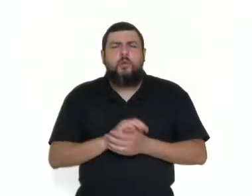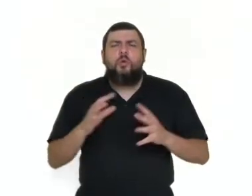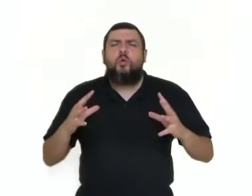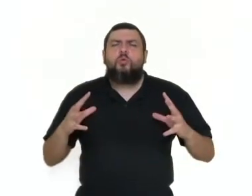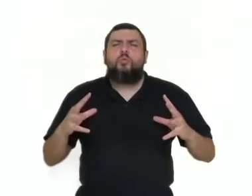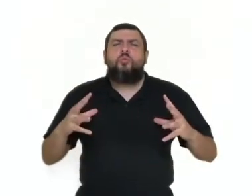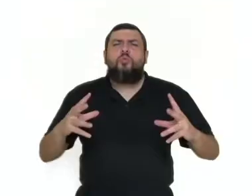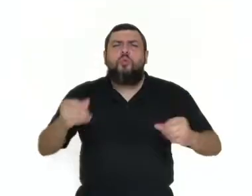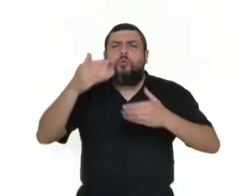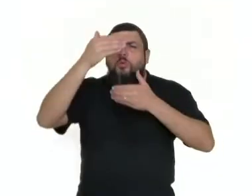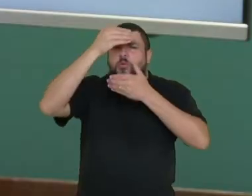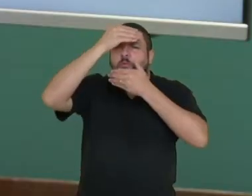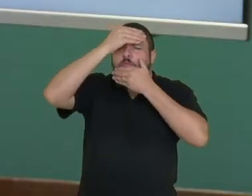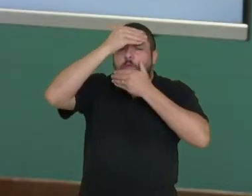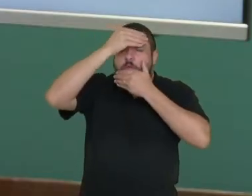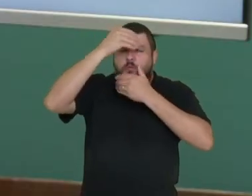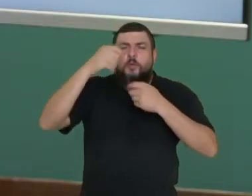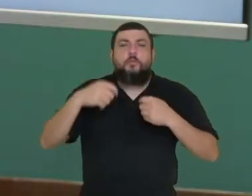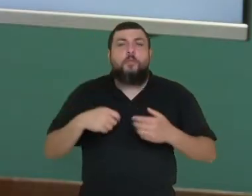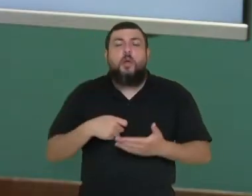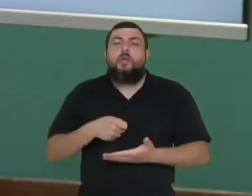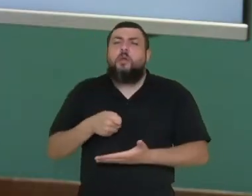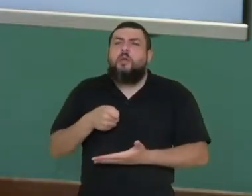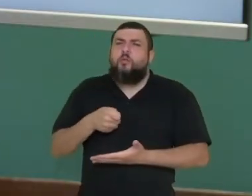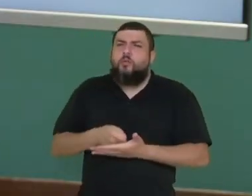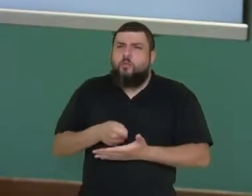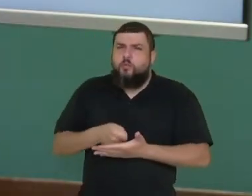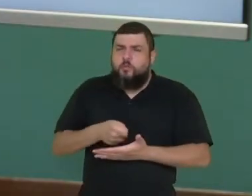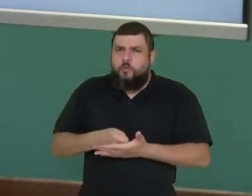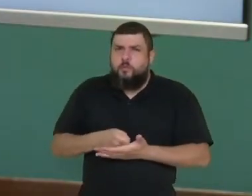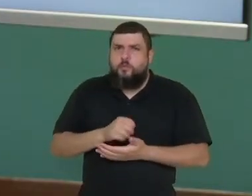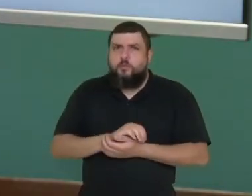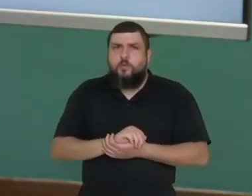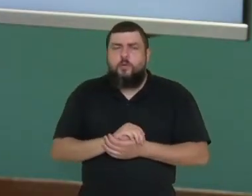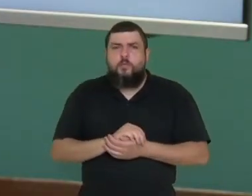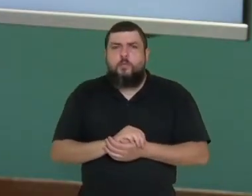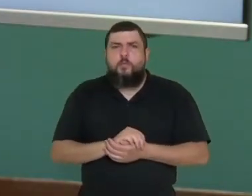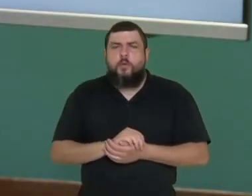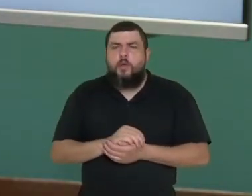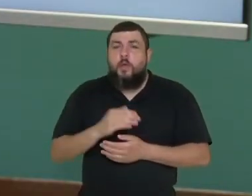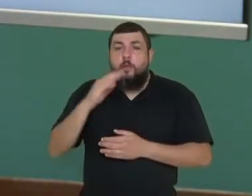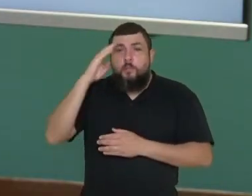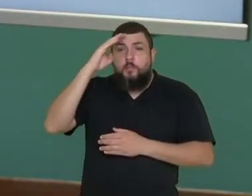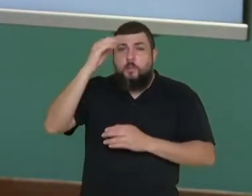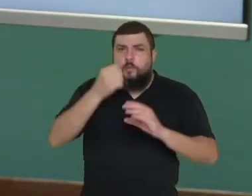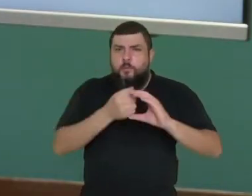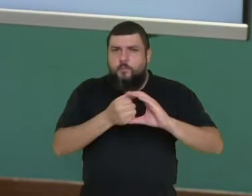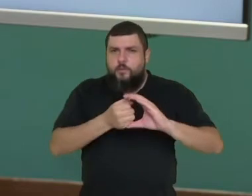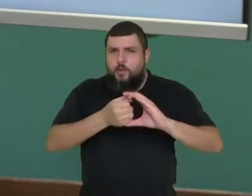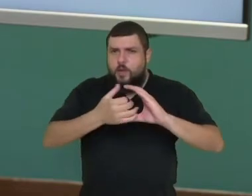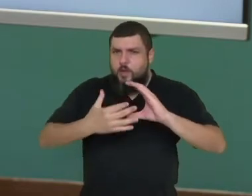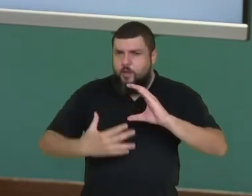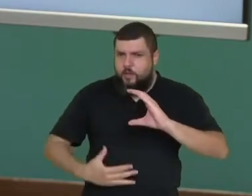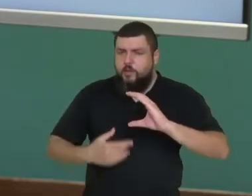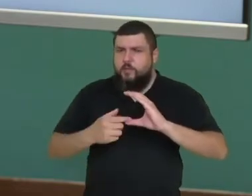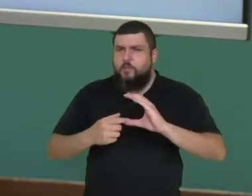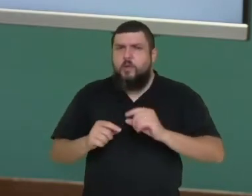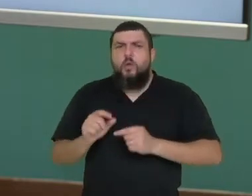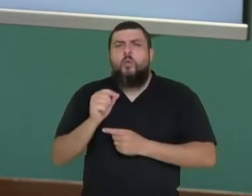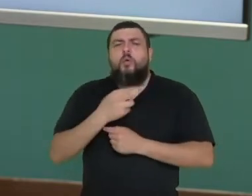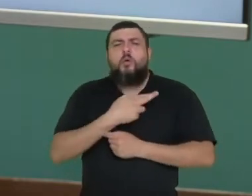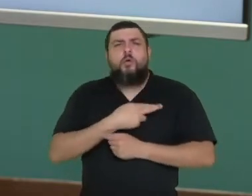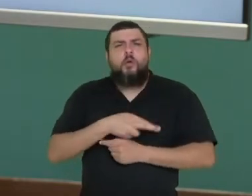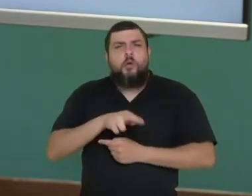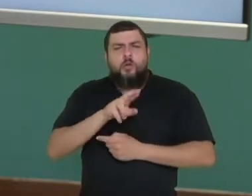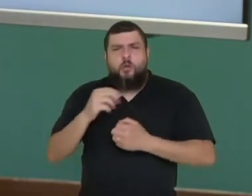nós entendermos um pouco, bem resumidamente, as principais características, né? O que a religião